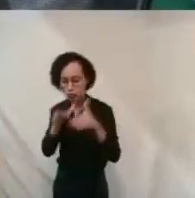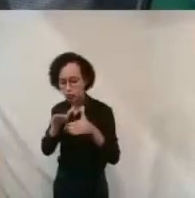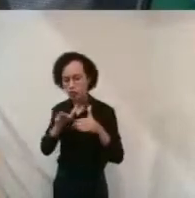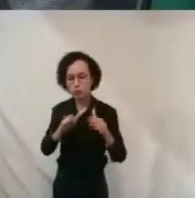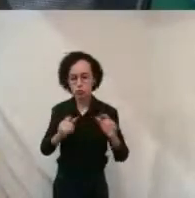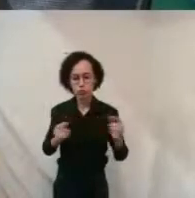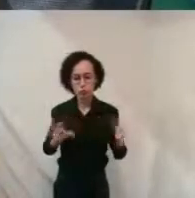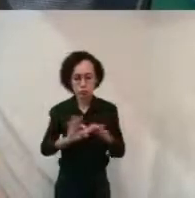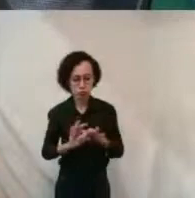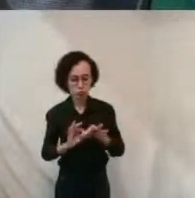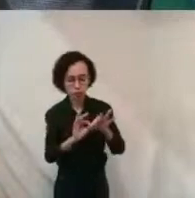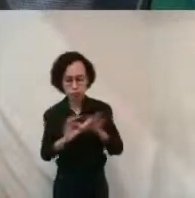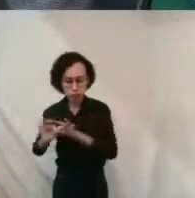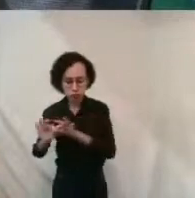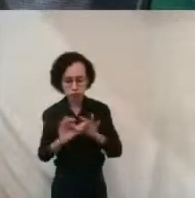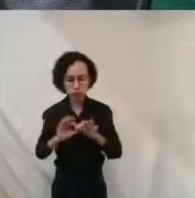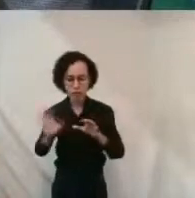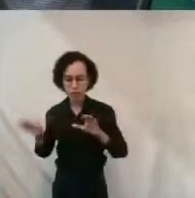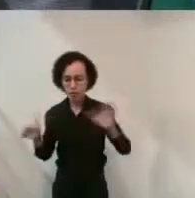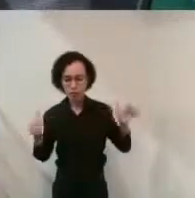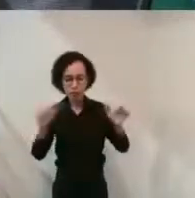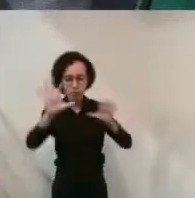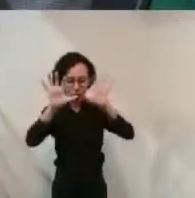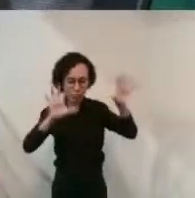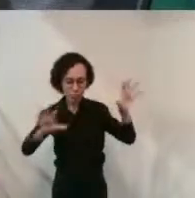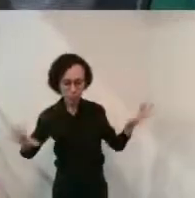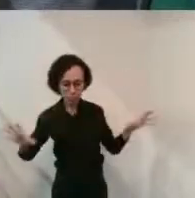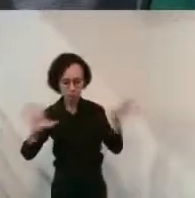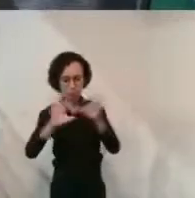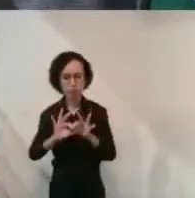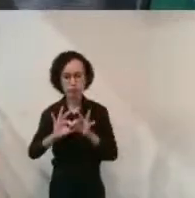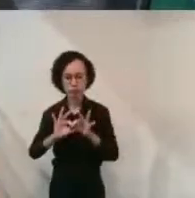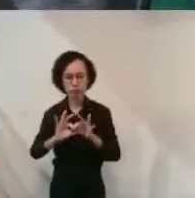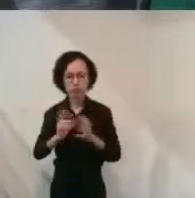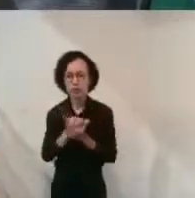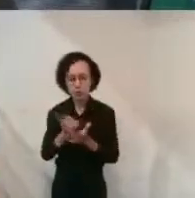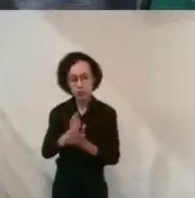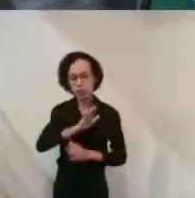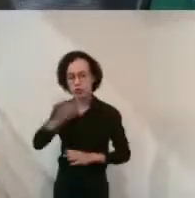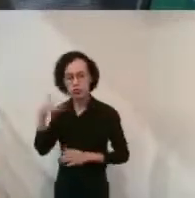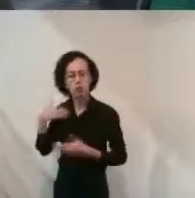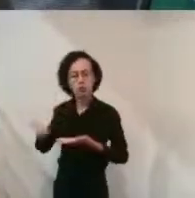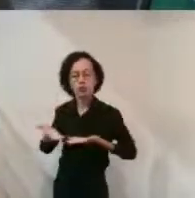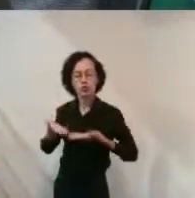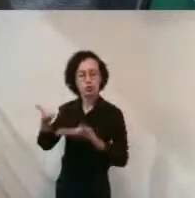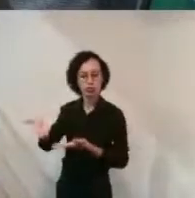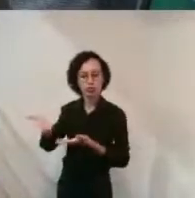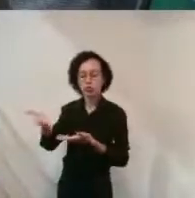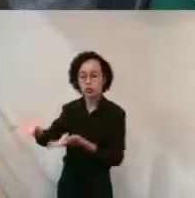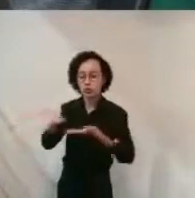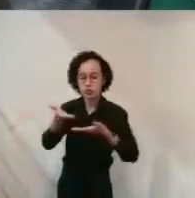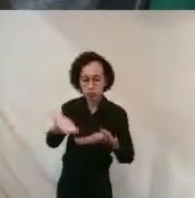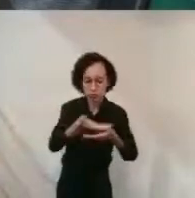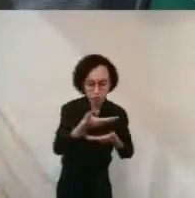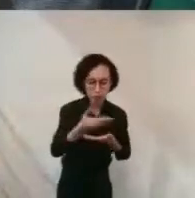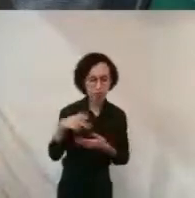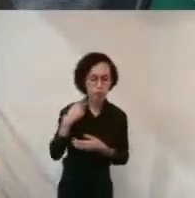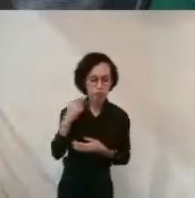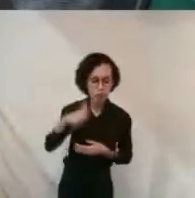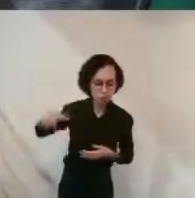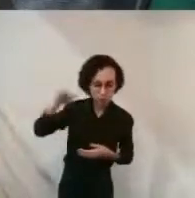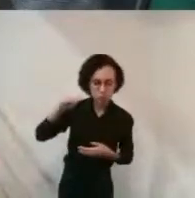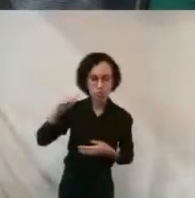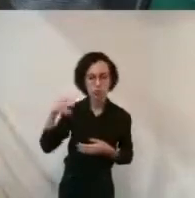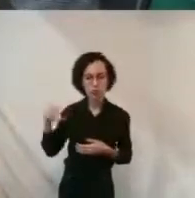de Goiás, tive reunido com vários outros entes. Onde eu vou, geralmente eu convido o procurador, o promotor, desculpa eu não